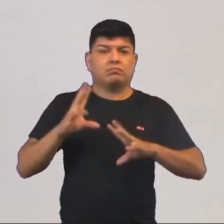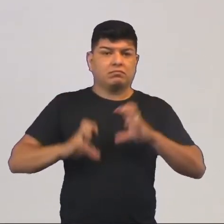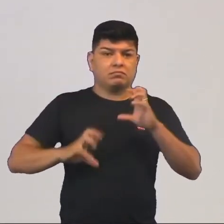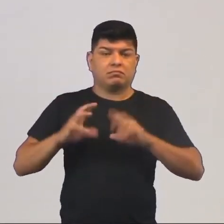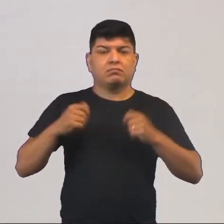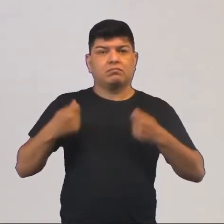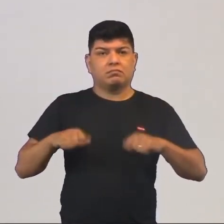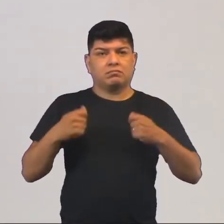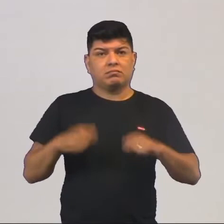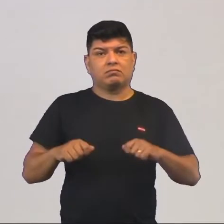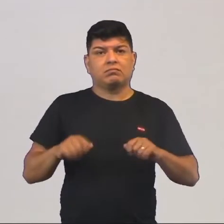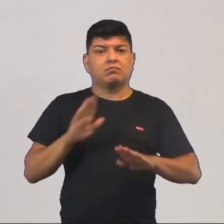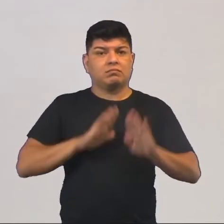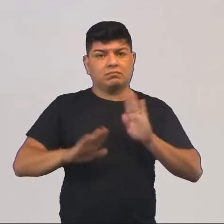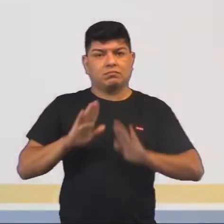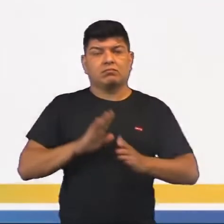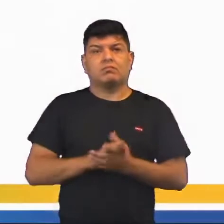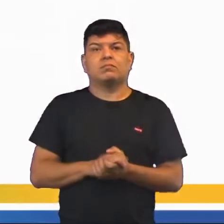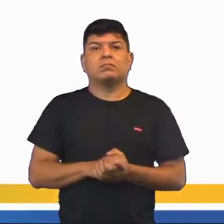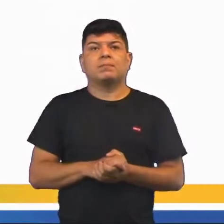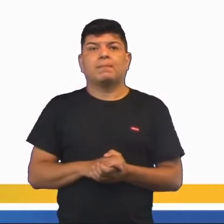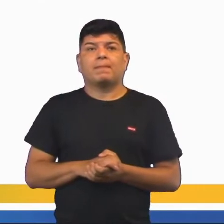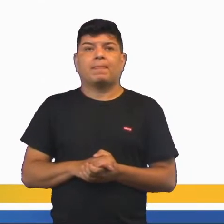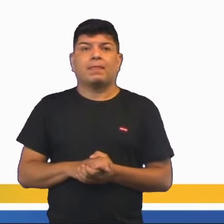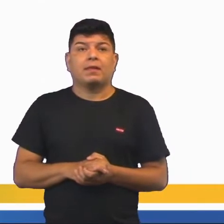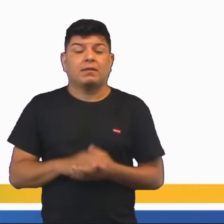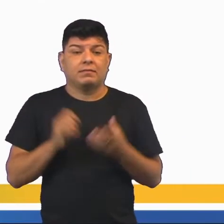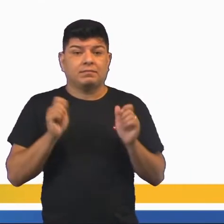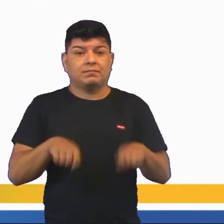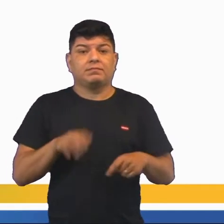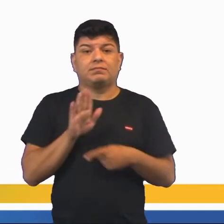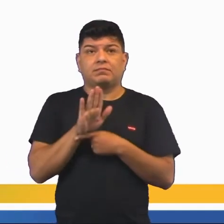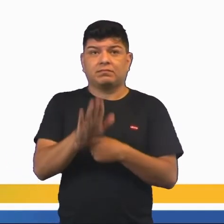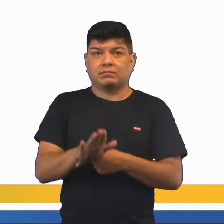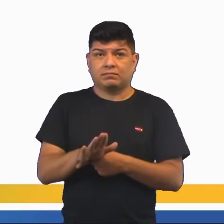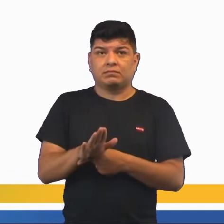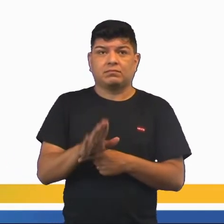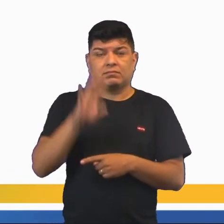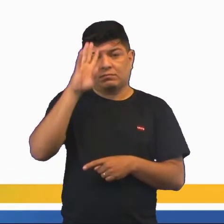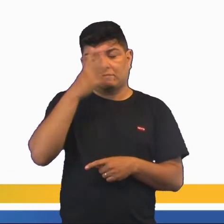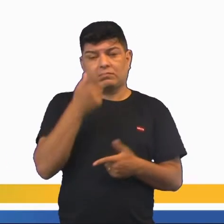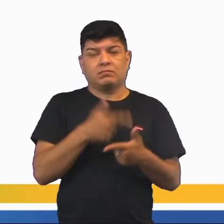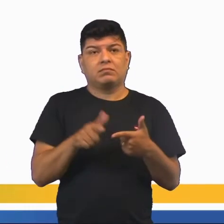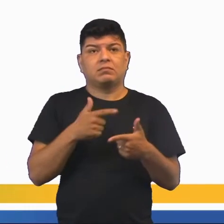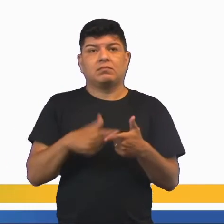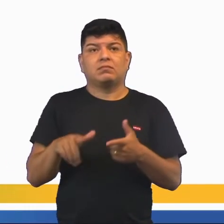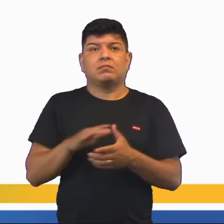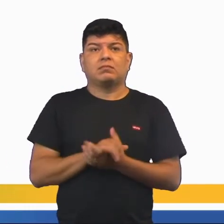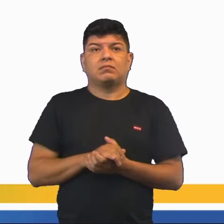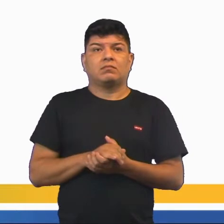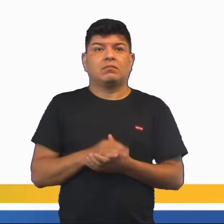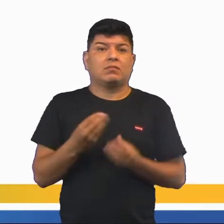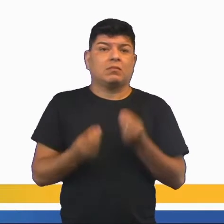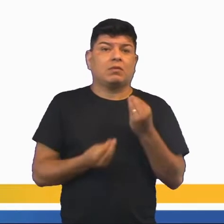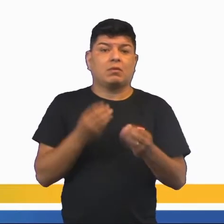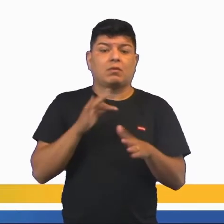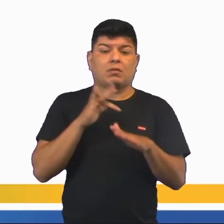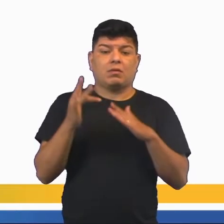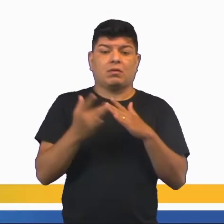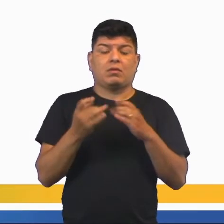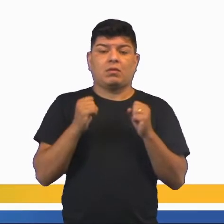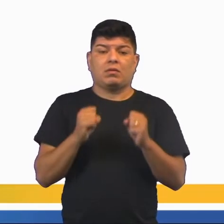conflito que precisa de mediação. Vamos ver quais são as possíveis contribuições para a solução de conflitos? Como é que a mídia